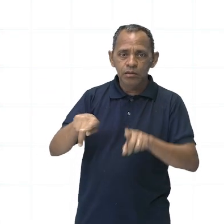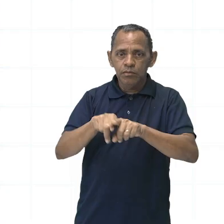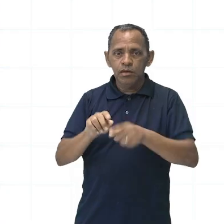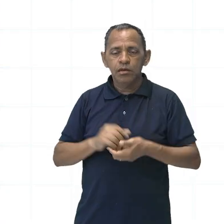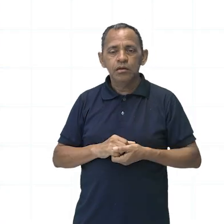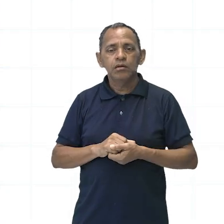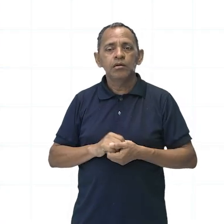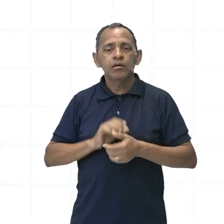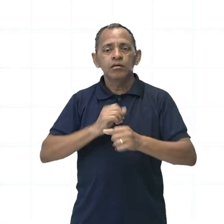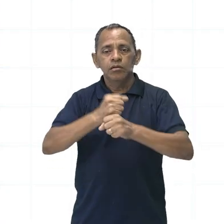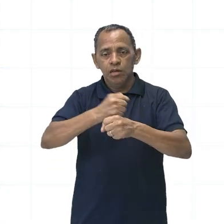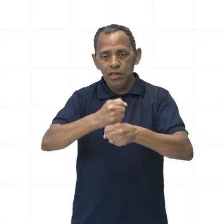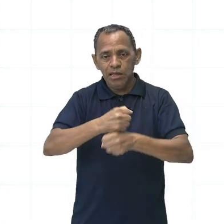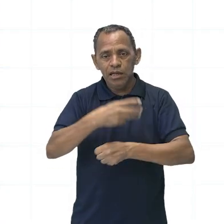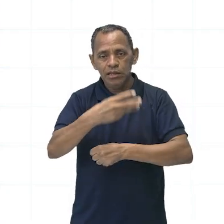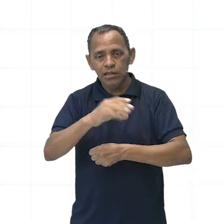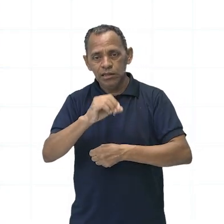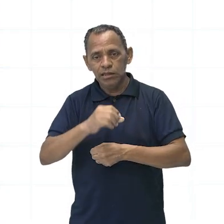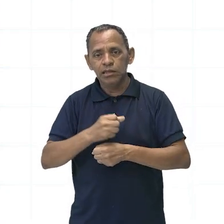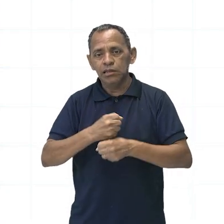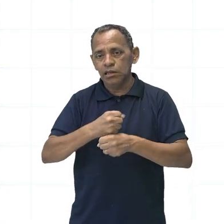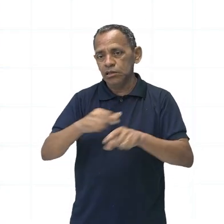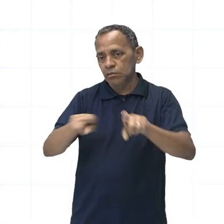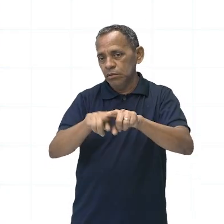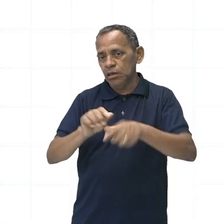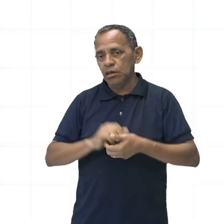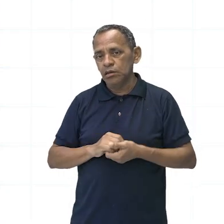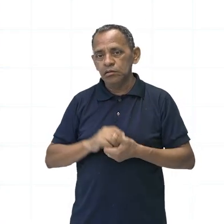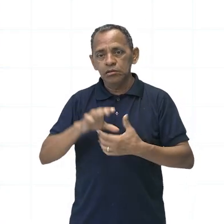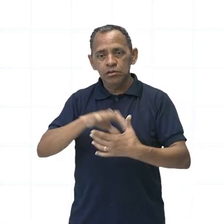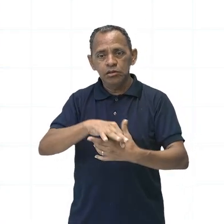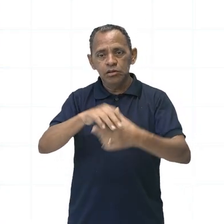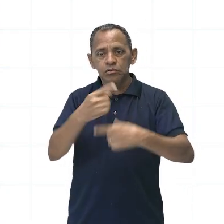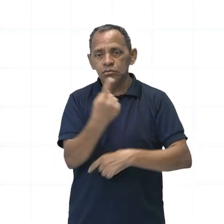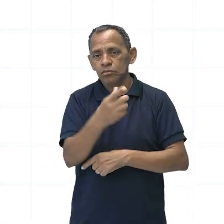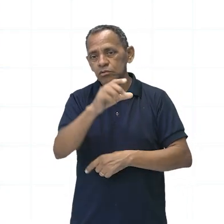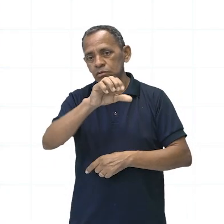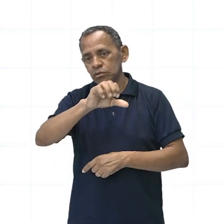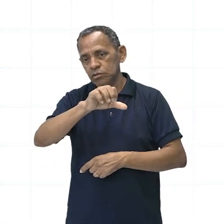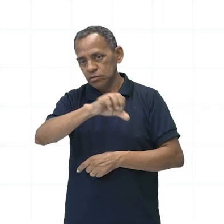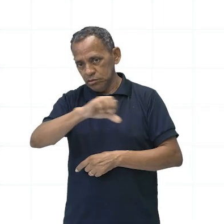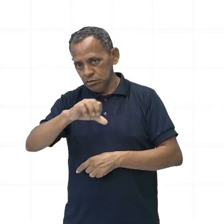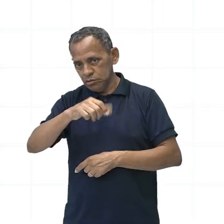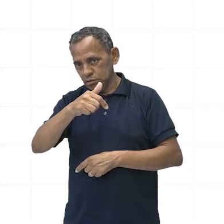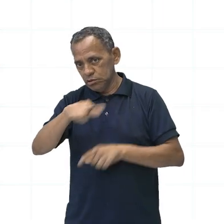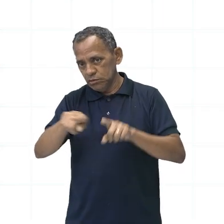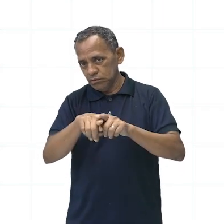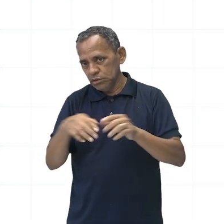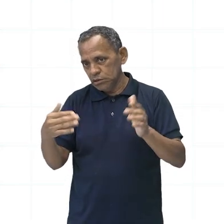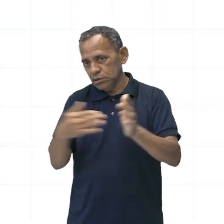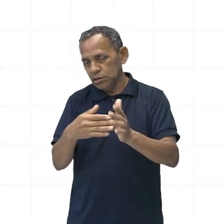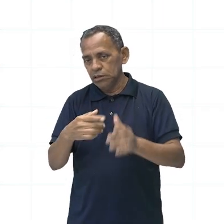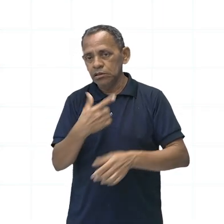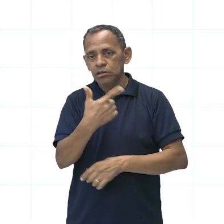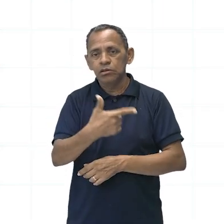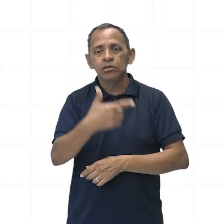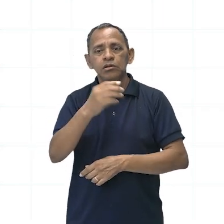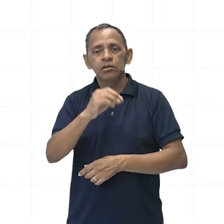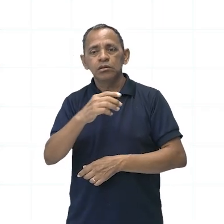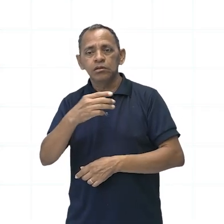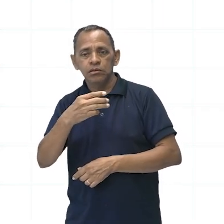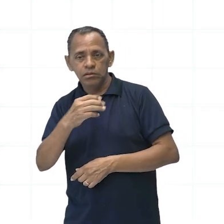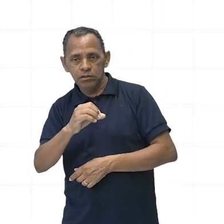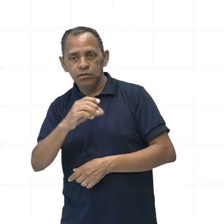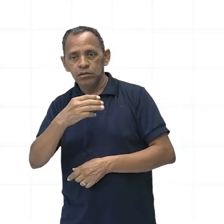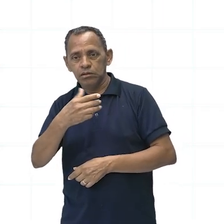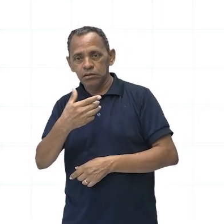em 2024 e um dos seus líderes de 1997 a 2013. Através